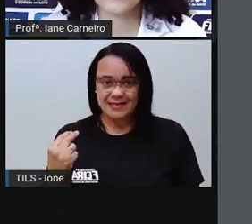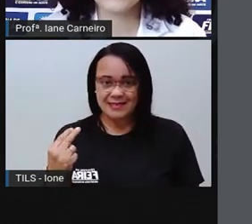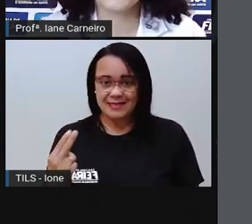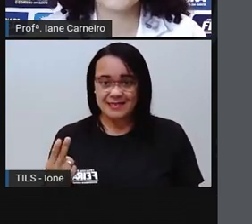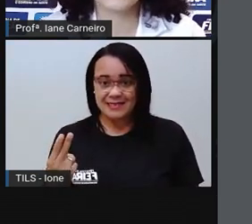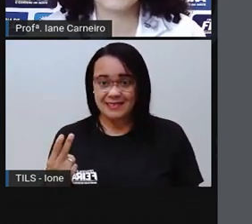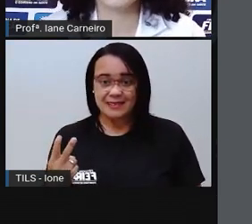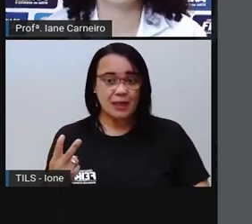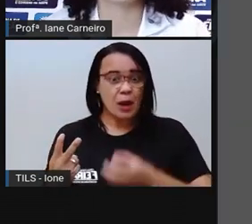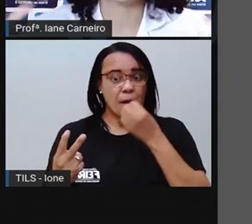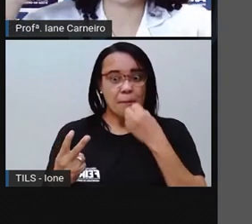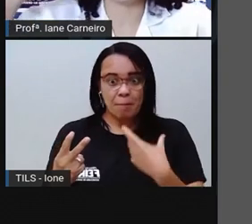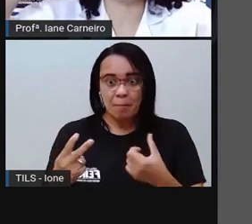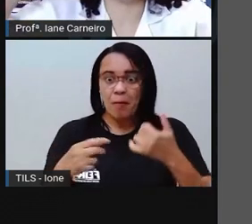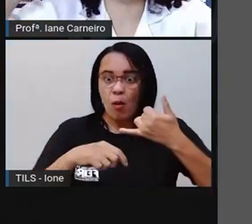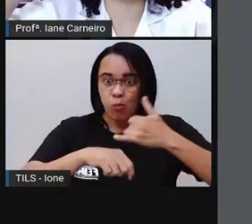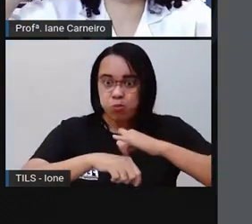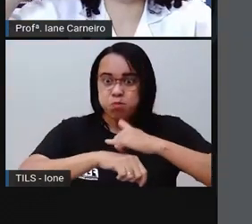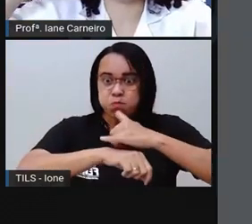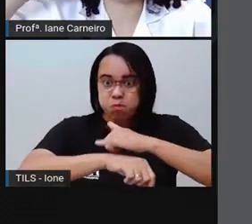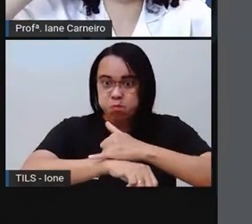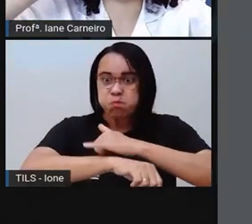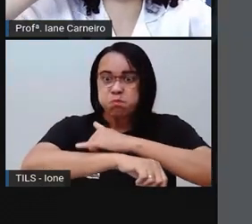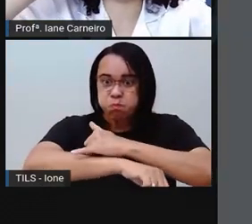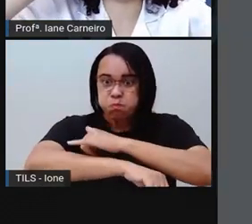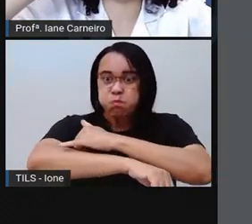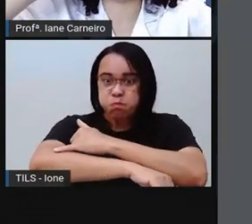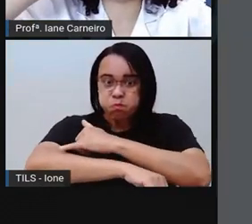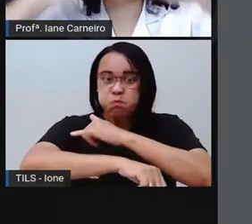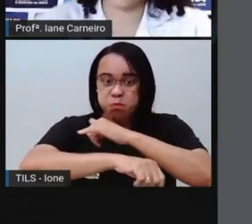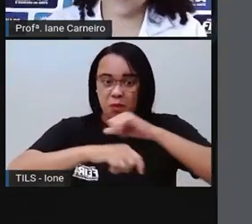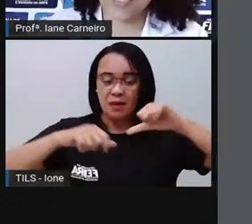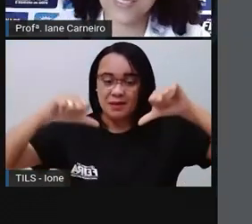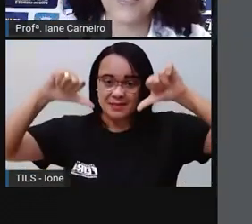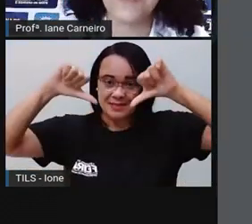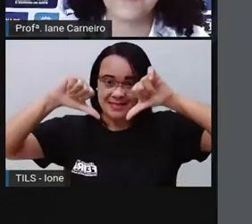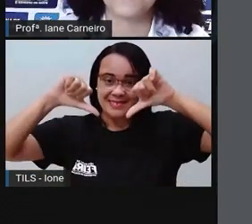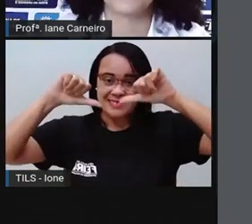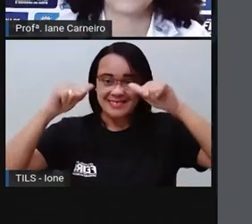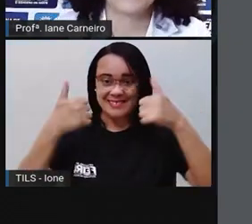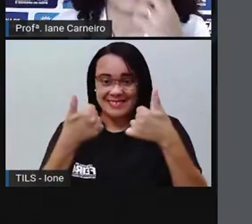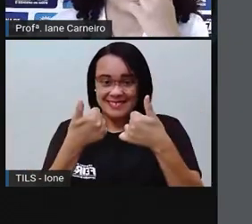Bem gordinhos, ó, bem gordinhos.